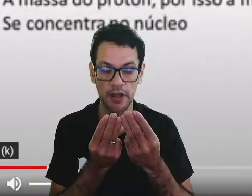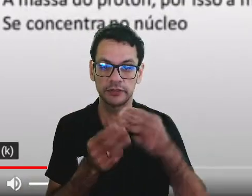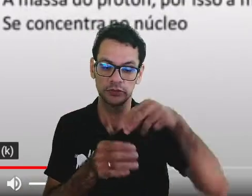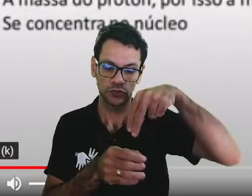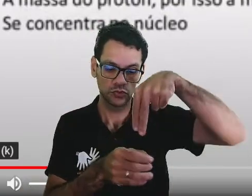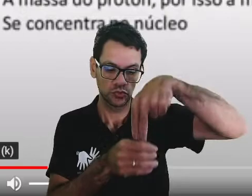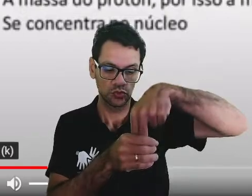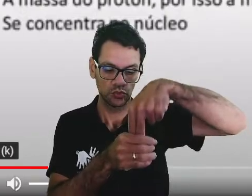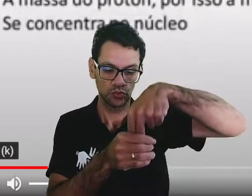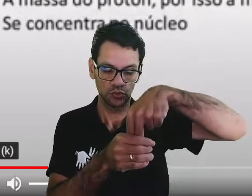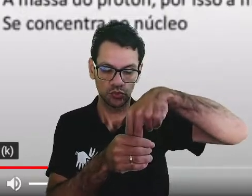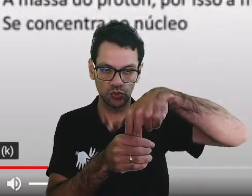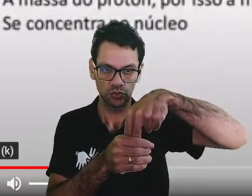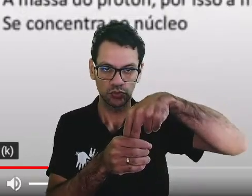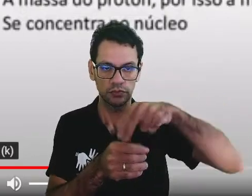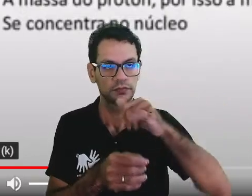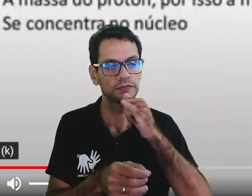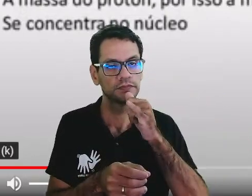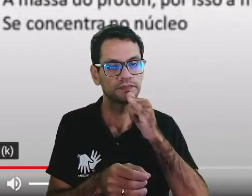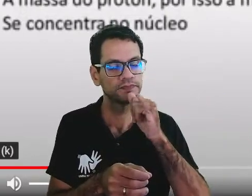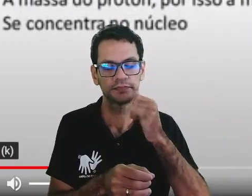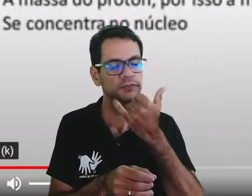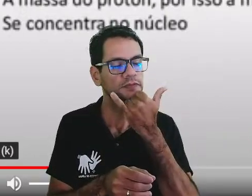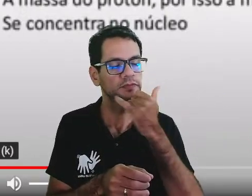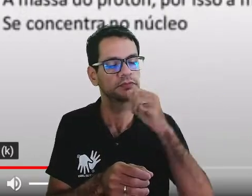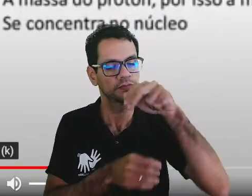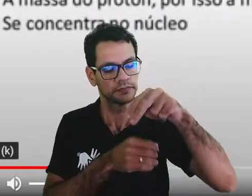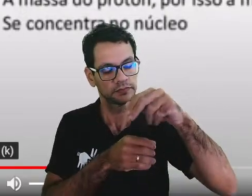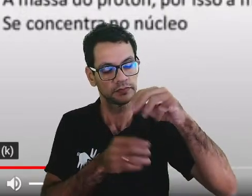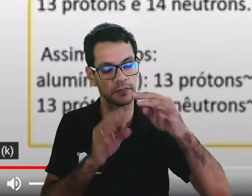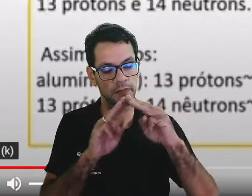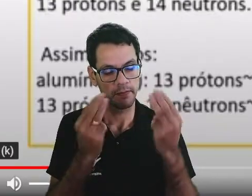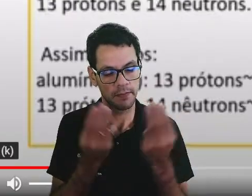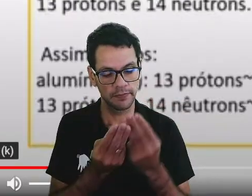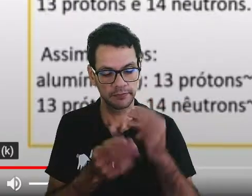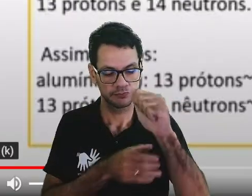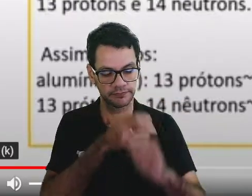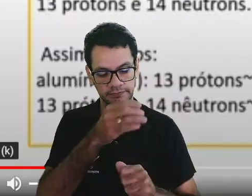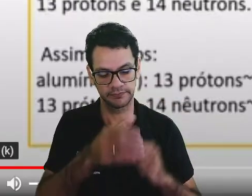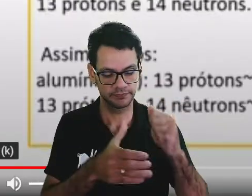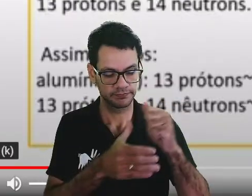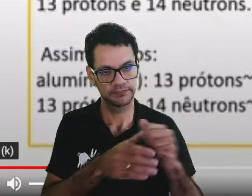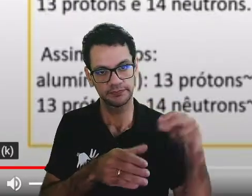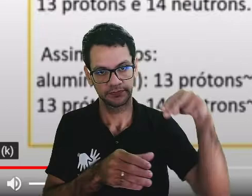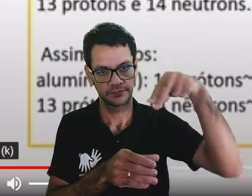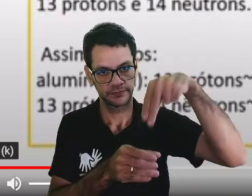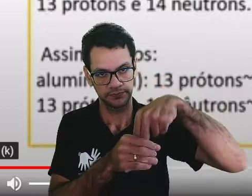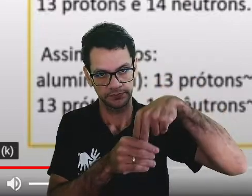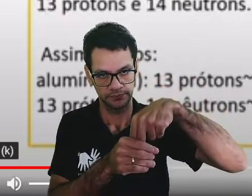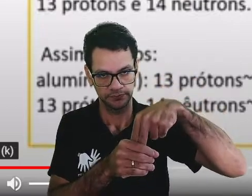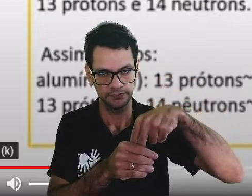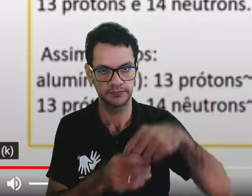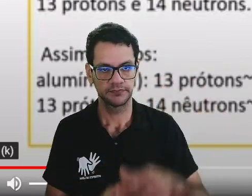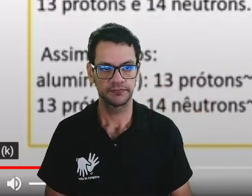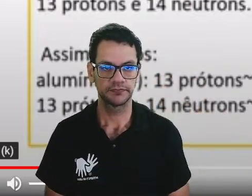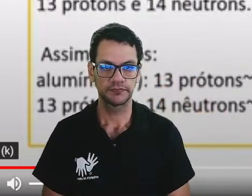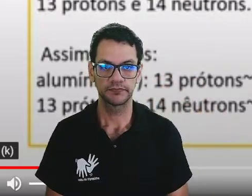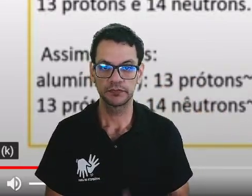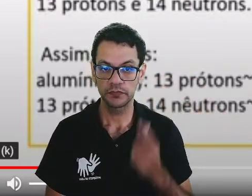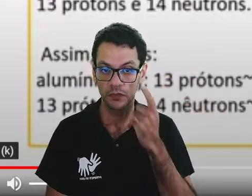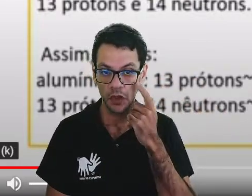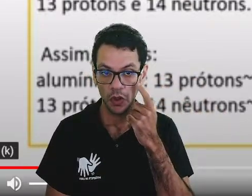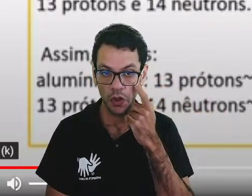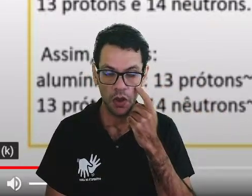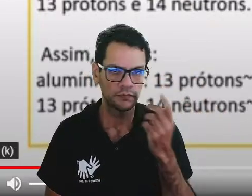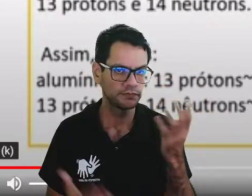se concentra no núcleo, tá? Tranquilo? Essa aula é bem tranquila. Então, ó, o que a